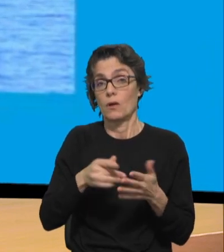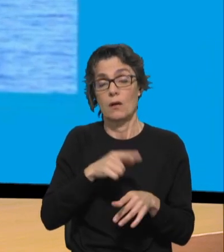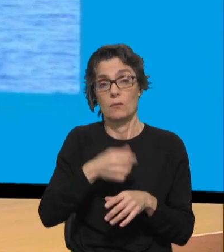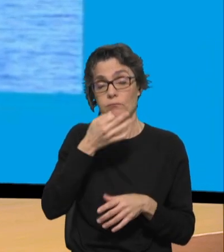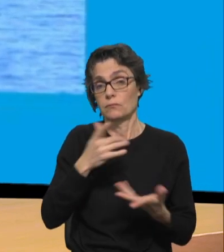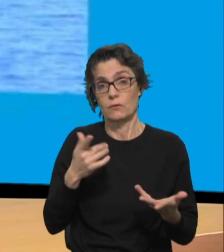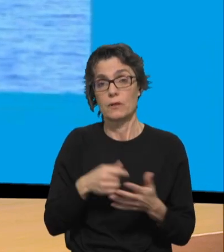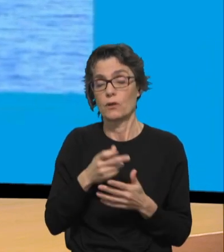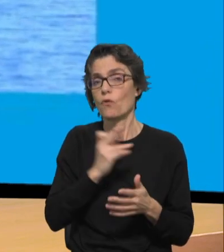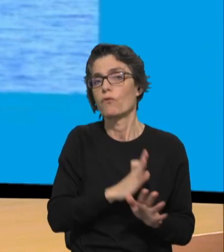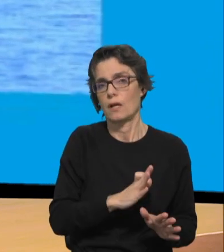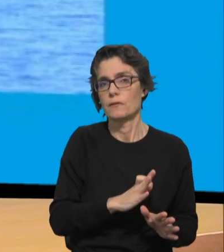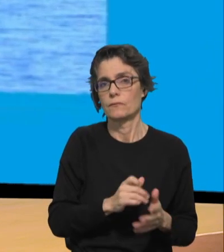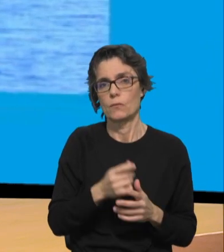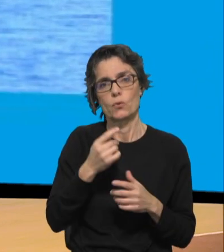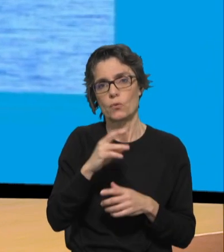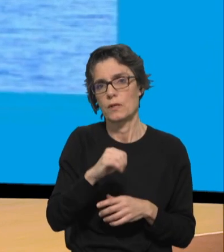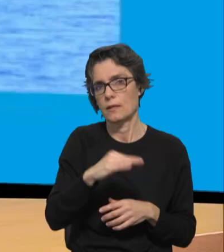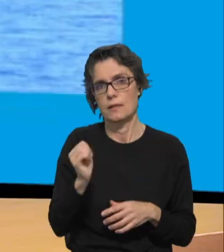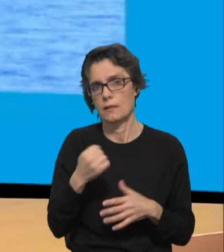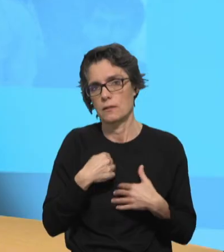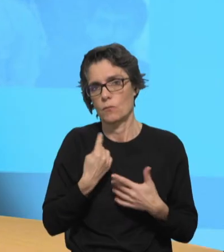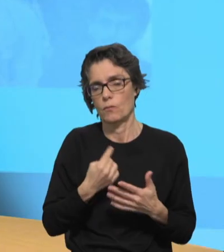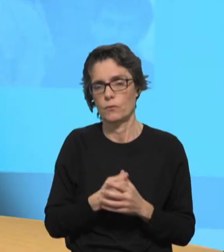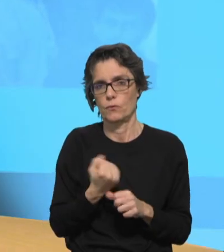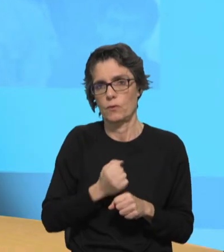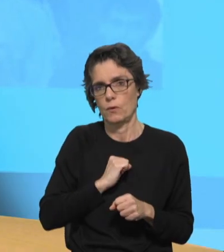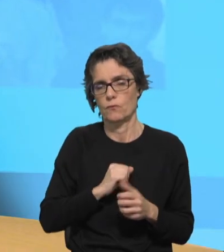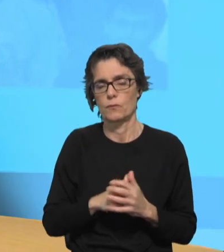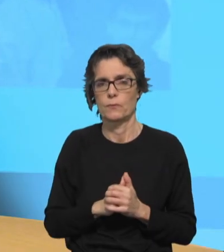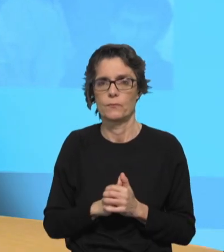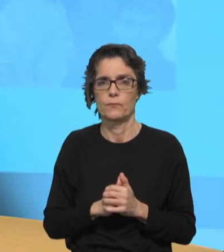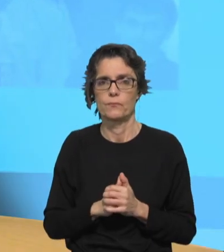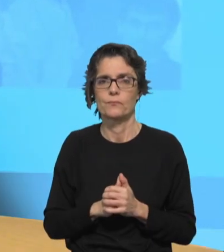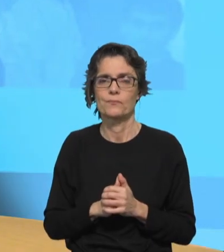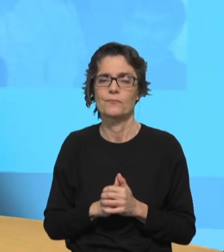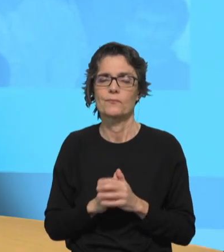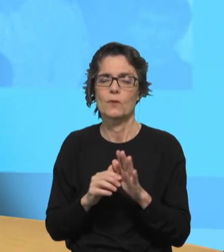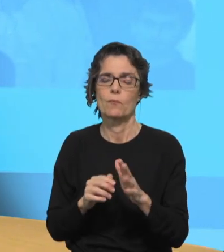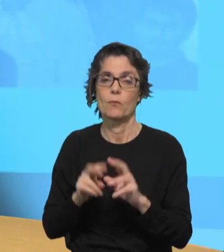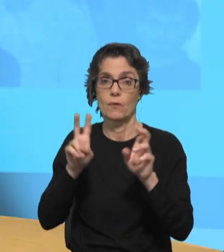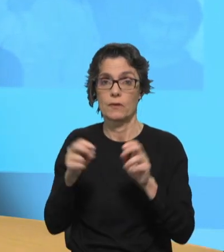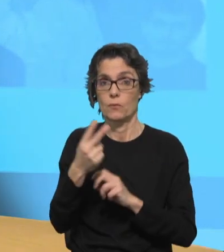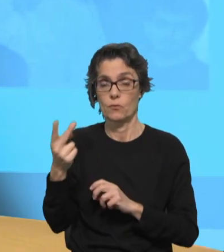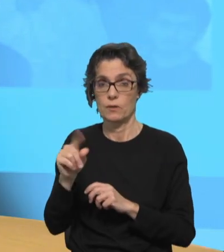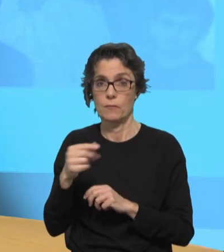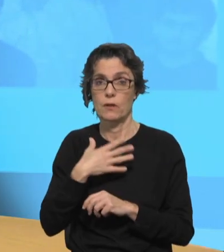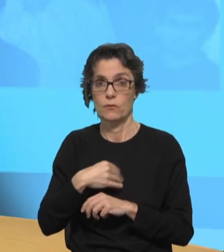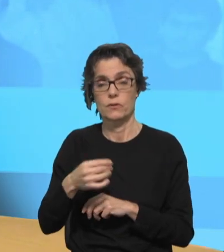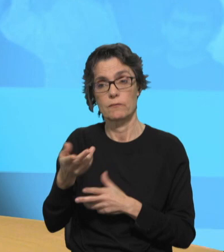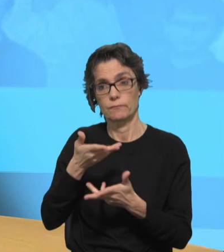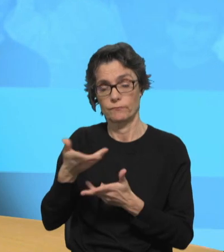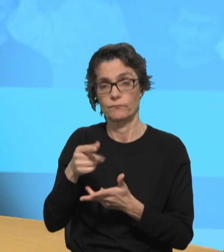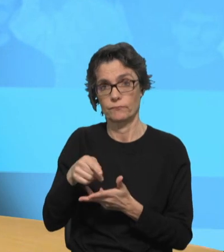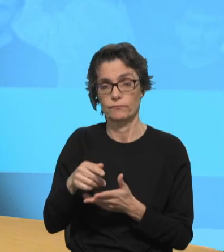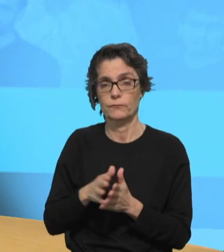fiquei. De facto, nessa prestação de cuidados de saúde. Há dois temas que também gostaria de falarmos